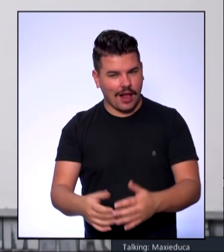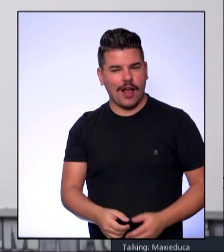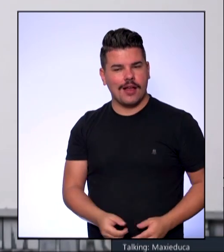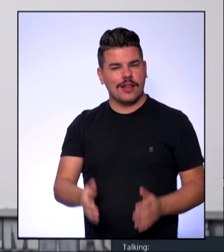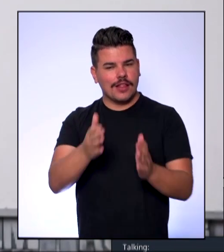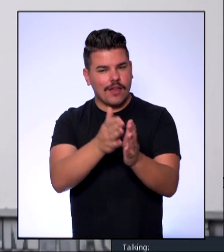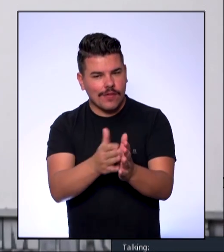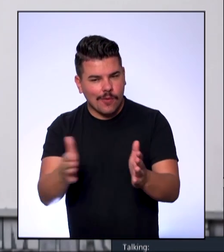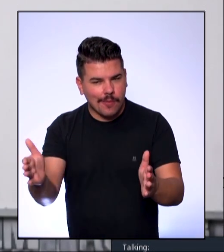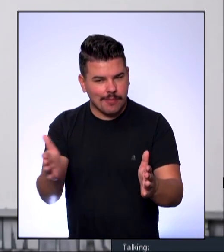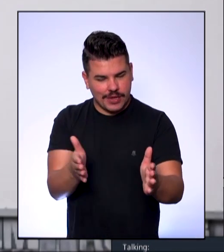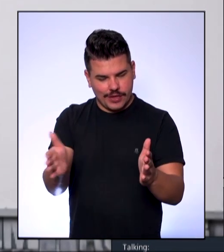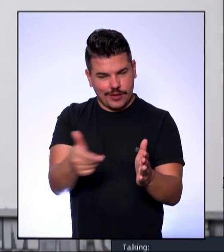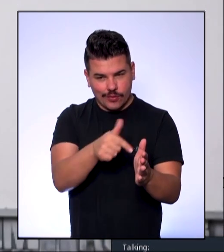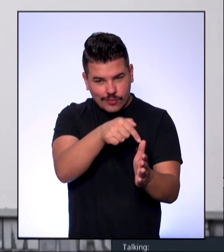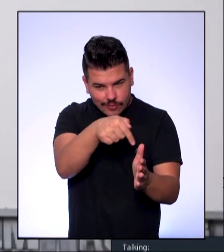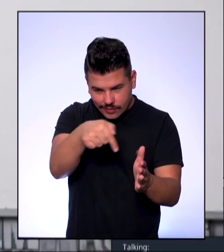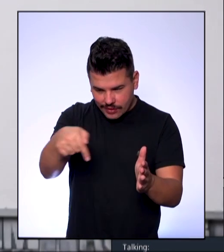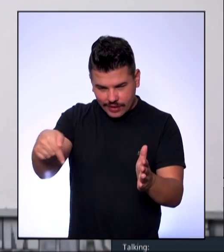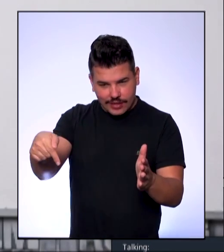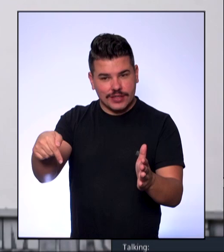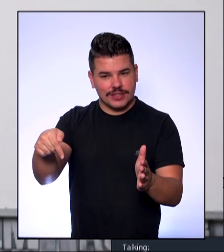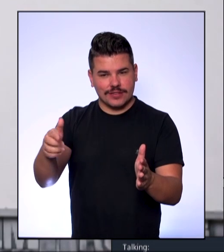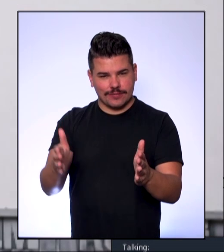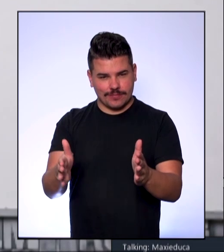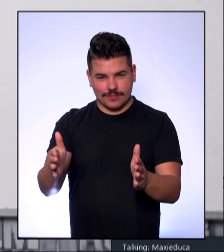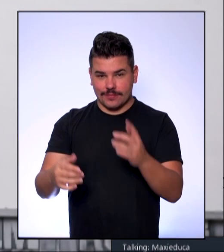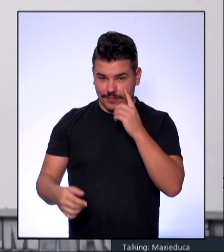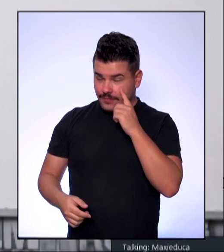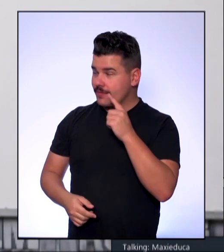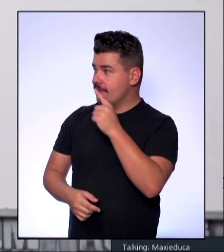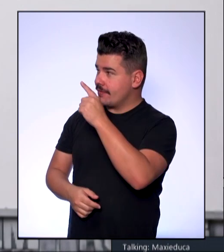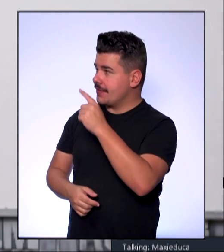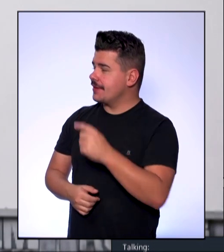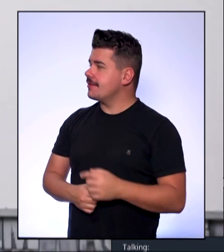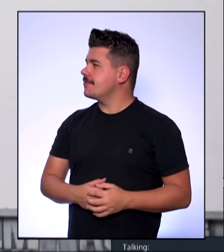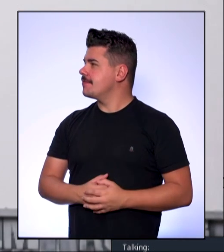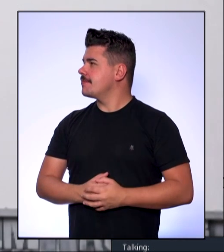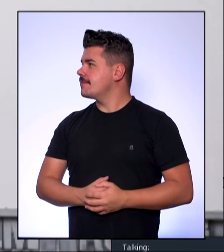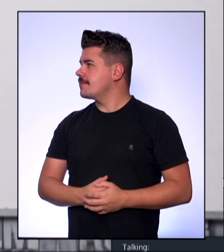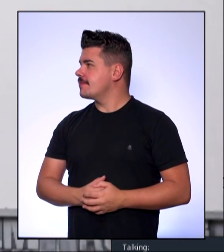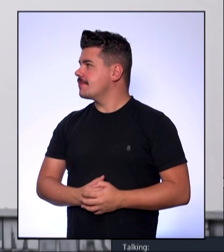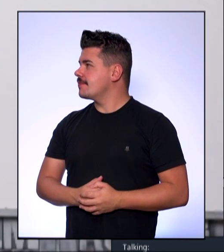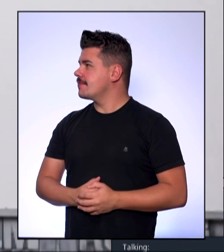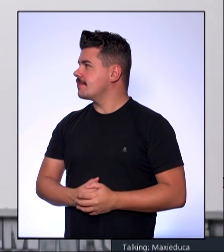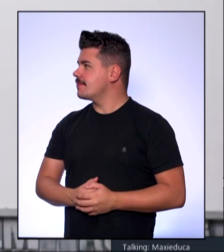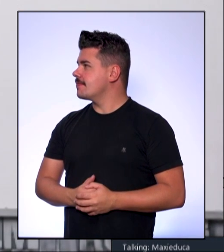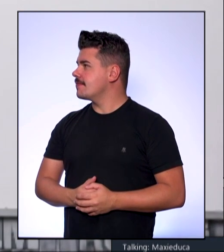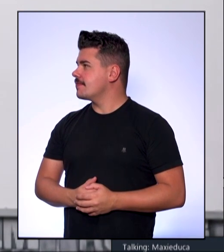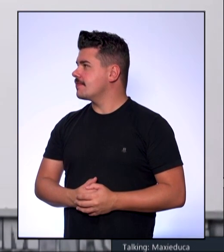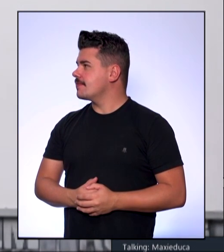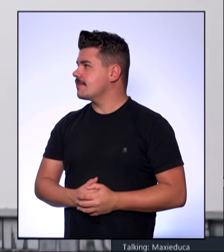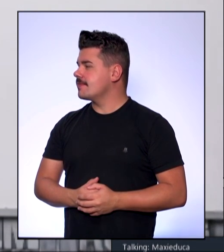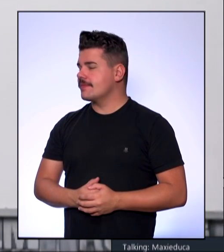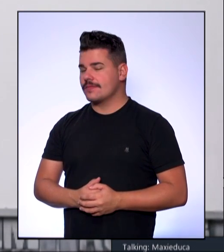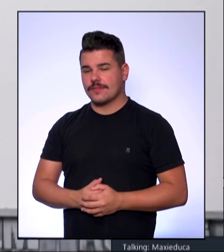chamamos de